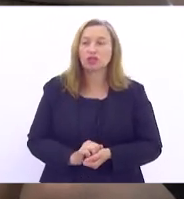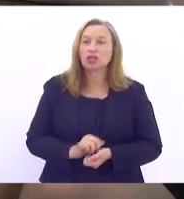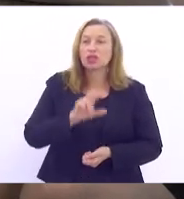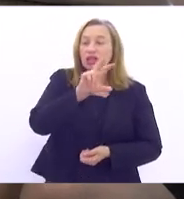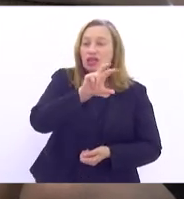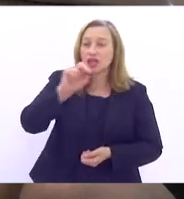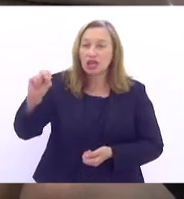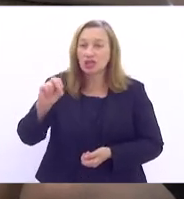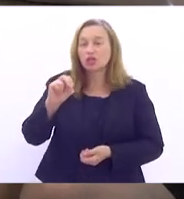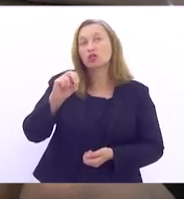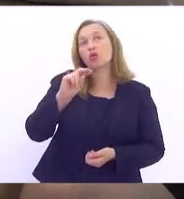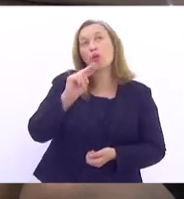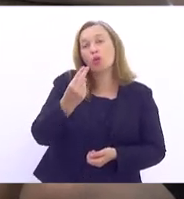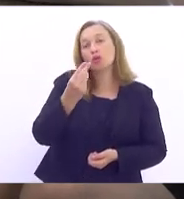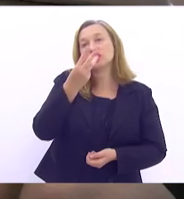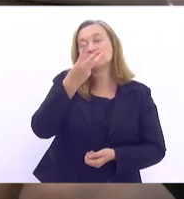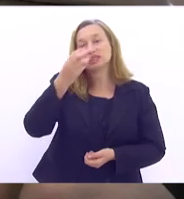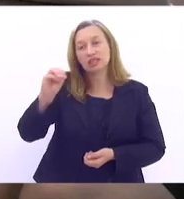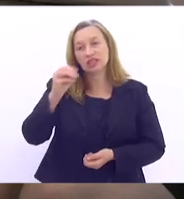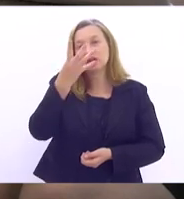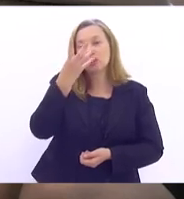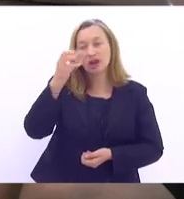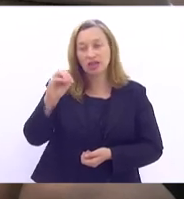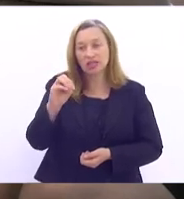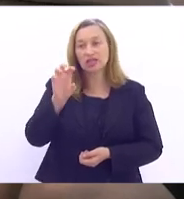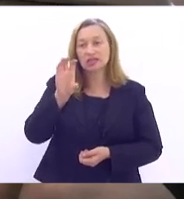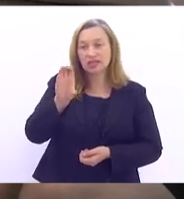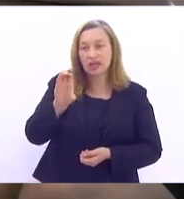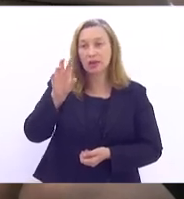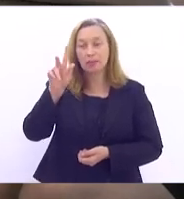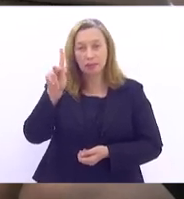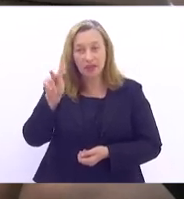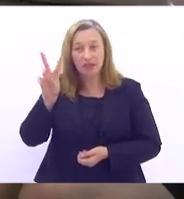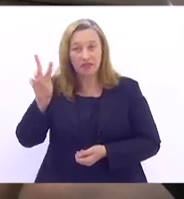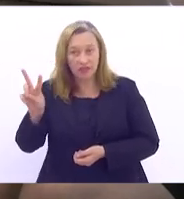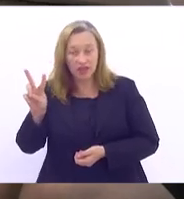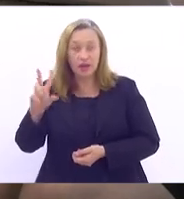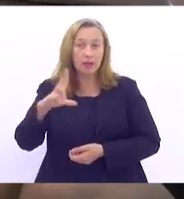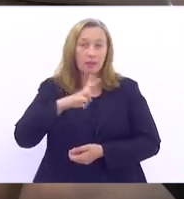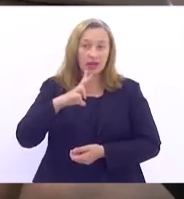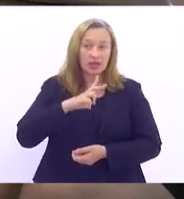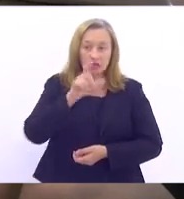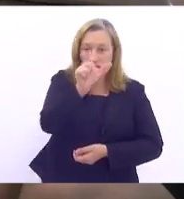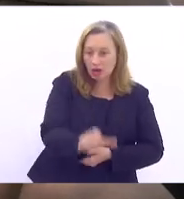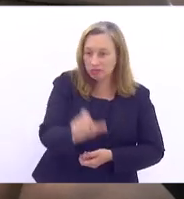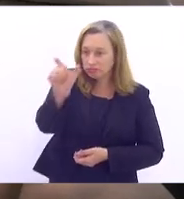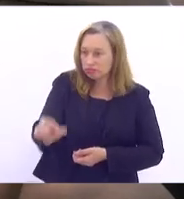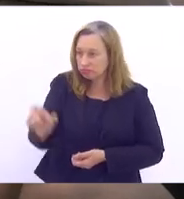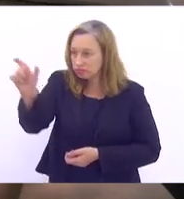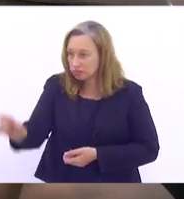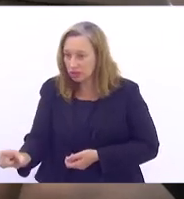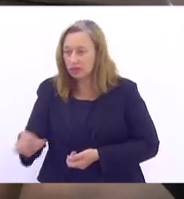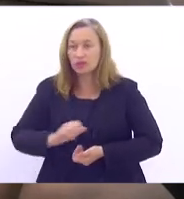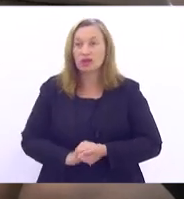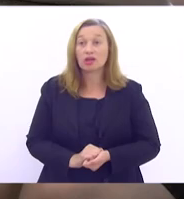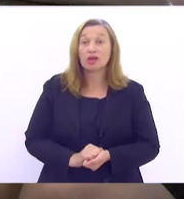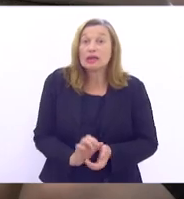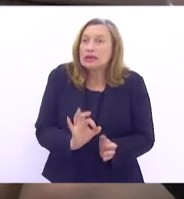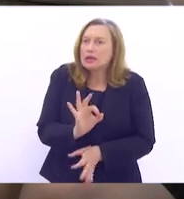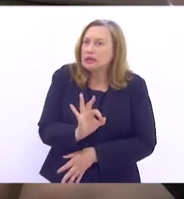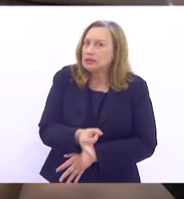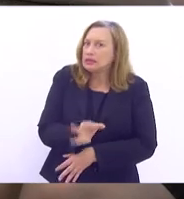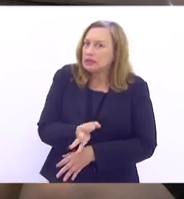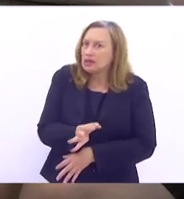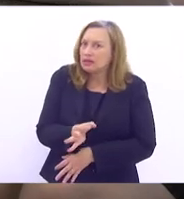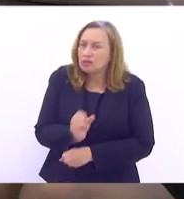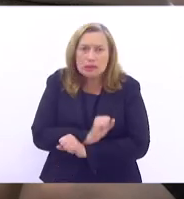500, ou os 30, ou os 40 CPVs individuais daquele CNPJ. Quer dizer, é óbvio que fica